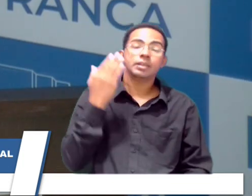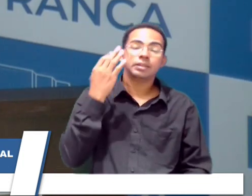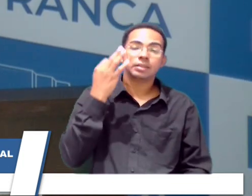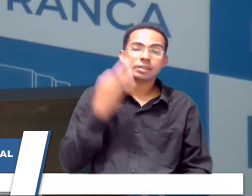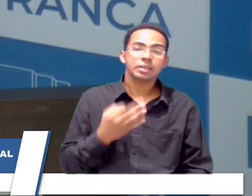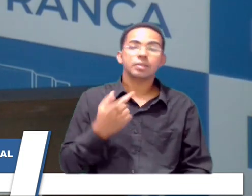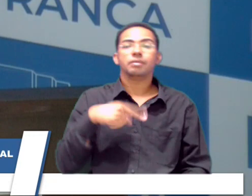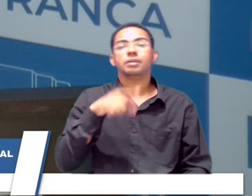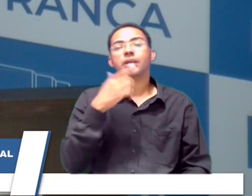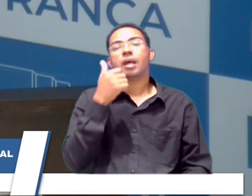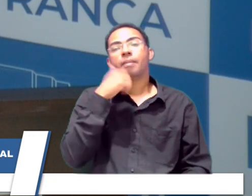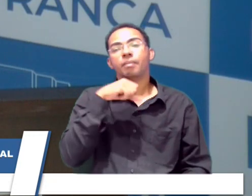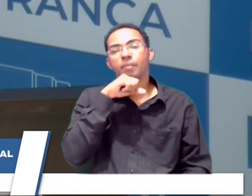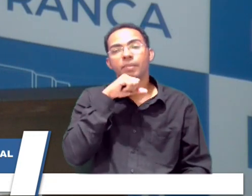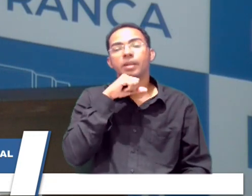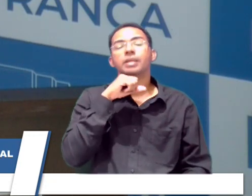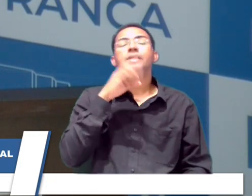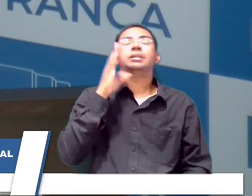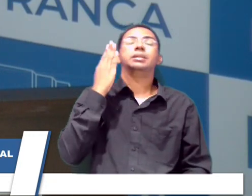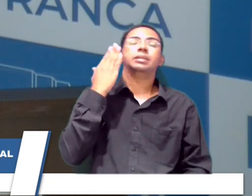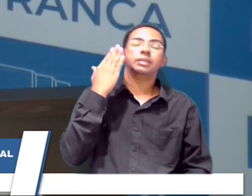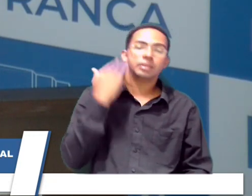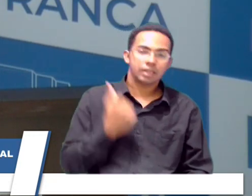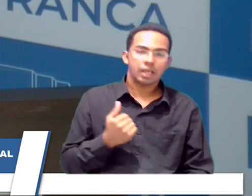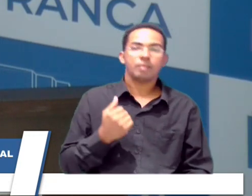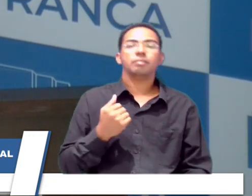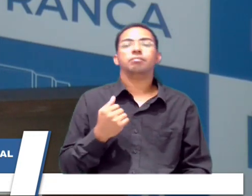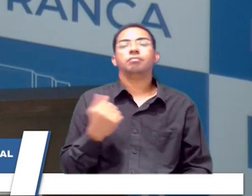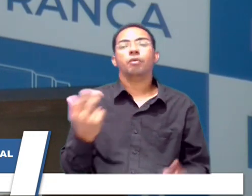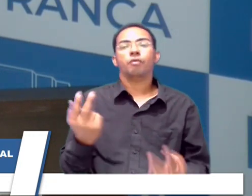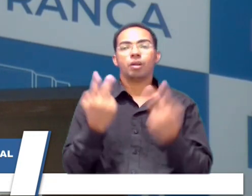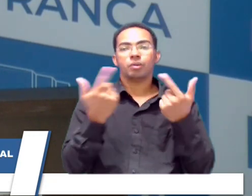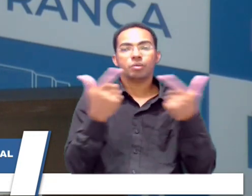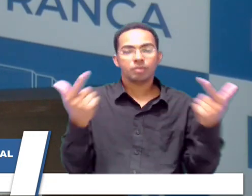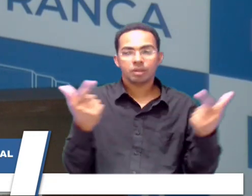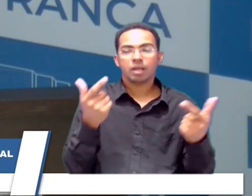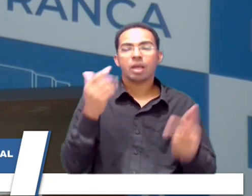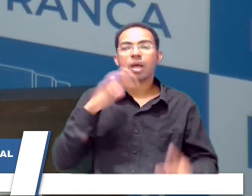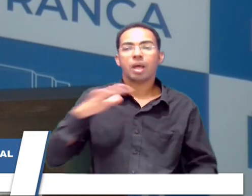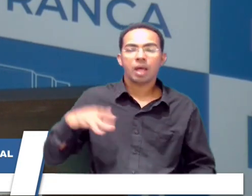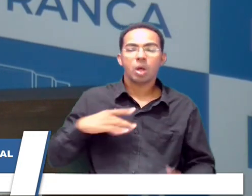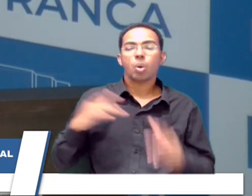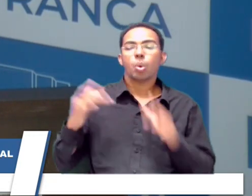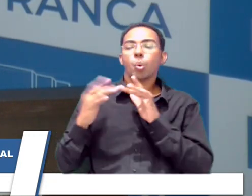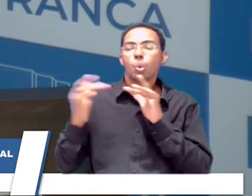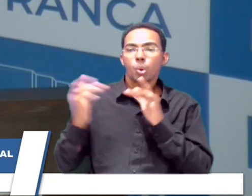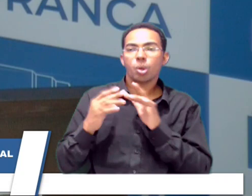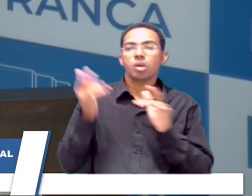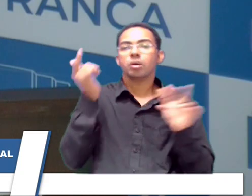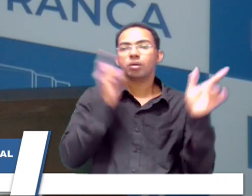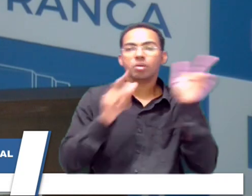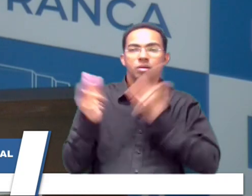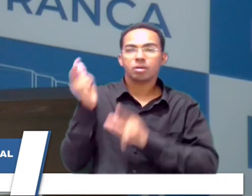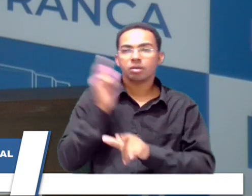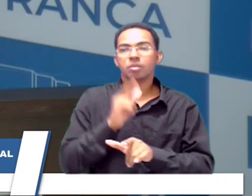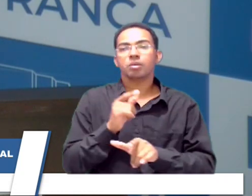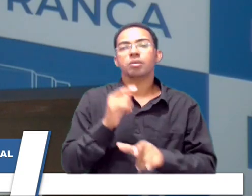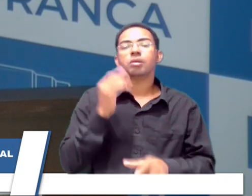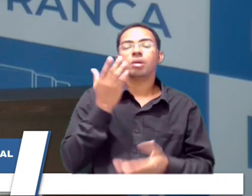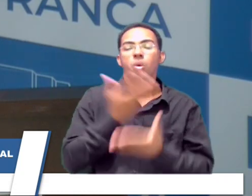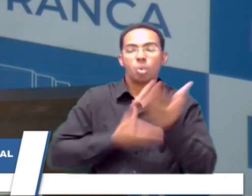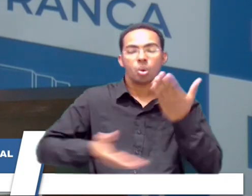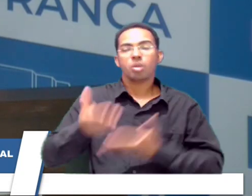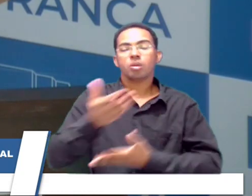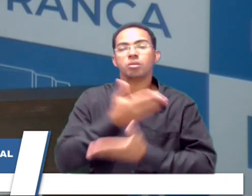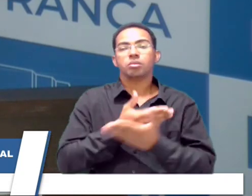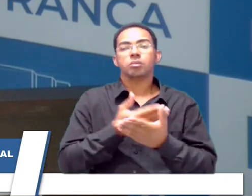mãe sabe que isso não tem preço, né? Quando a criança tem esse contato, que ela consegue falar, quando ela consegue interagir, como